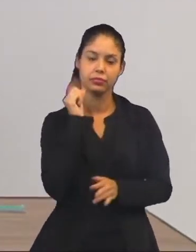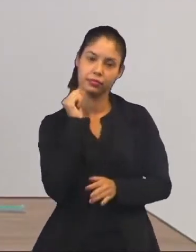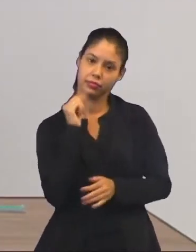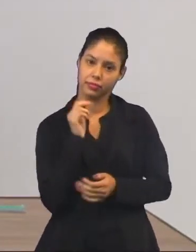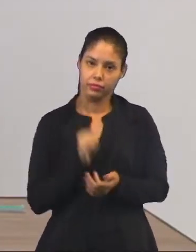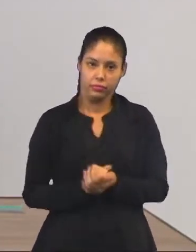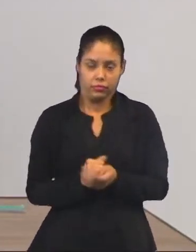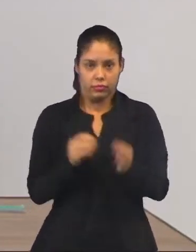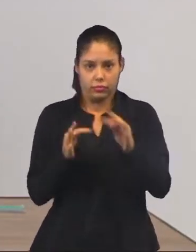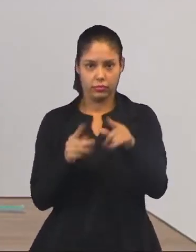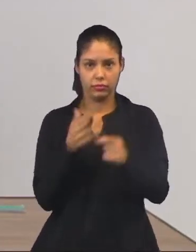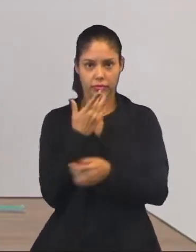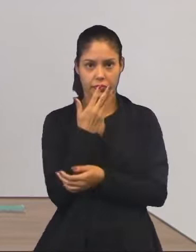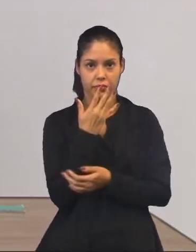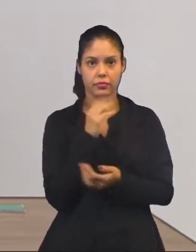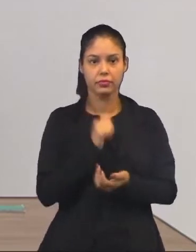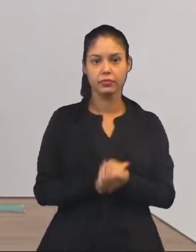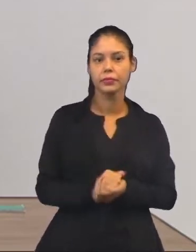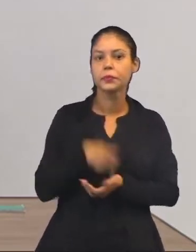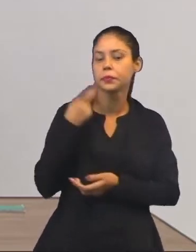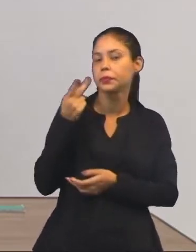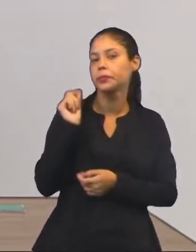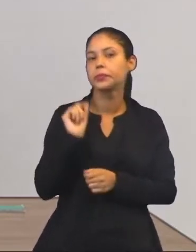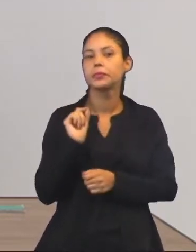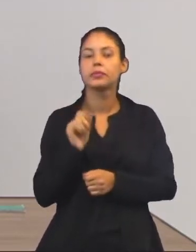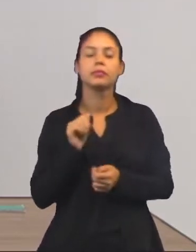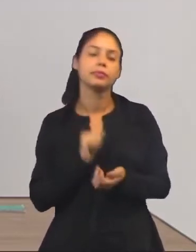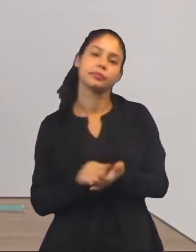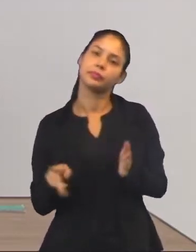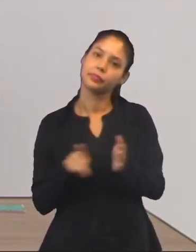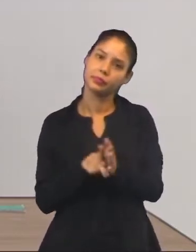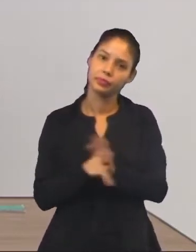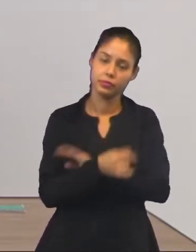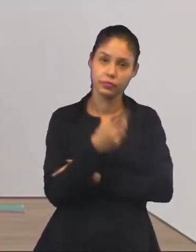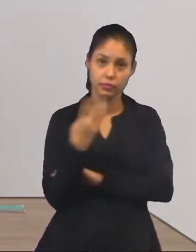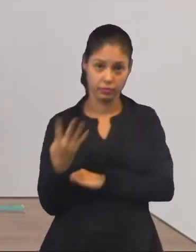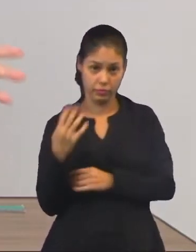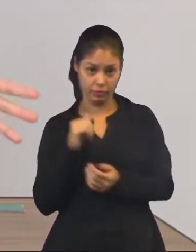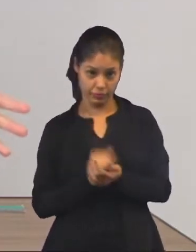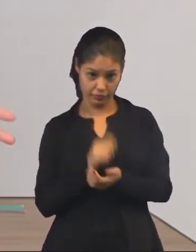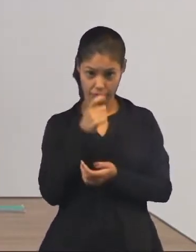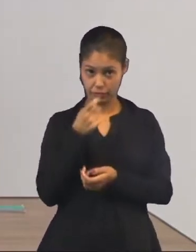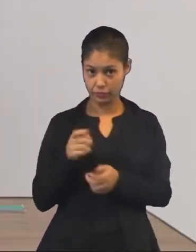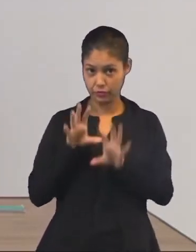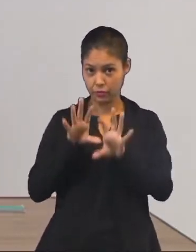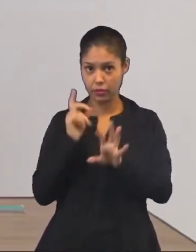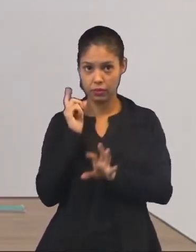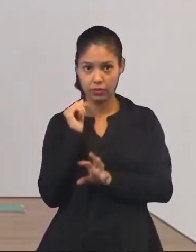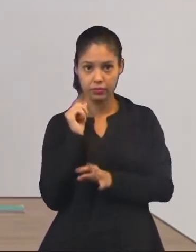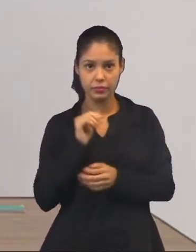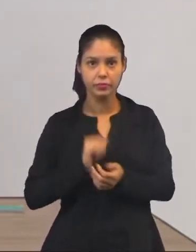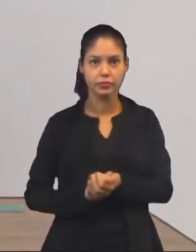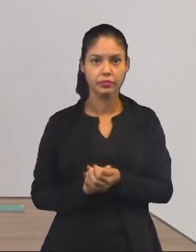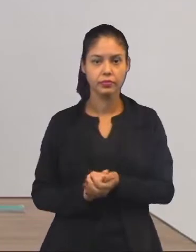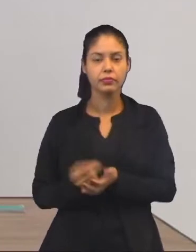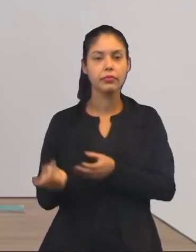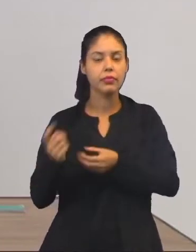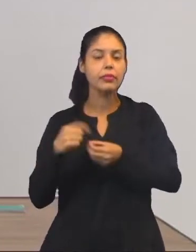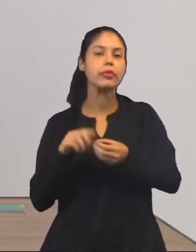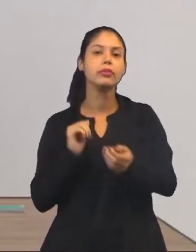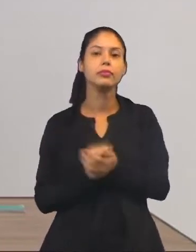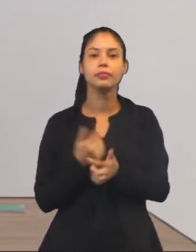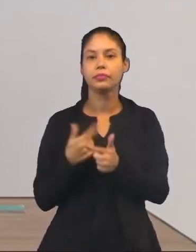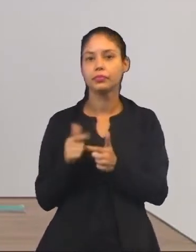lápis, todos muito coloridos. E fala que por ela ter, ela tinha uma quantidade X de lápis, que nós vamos já retomar